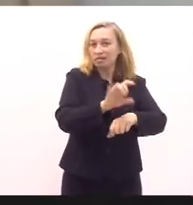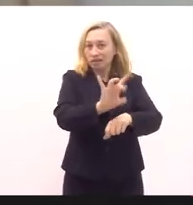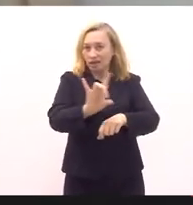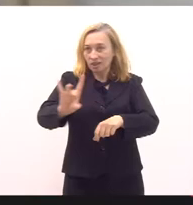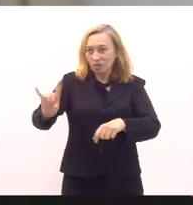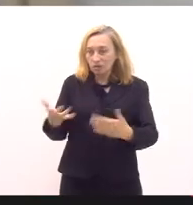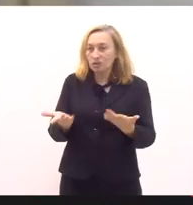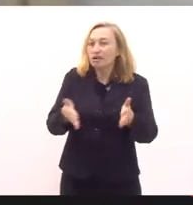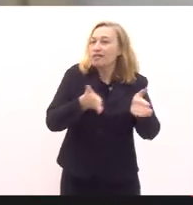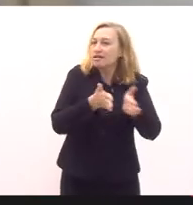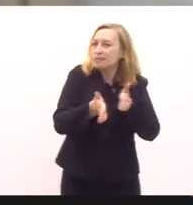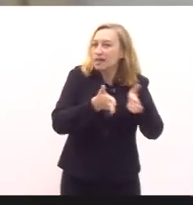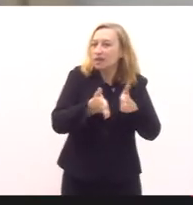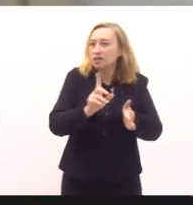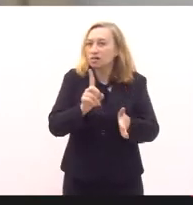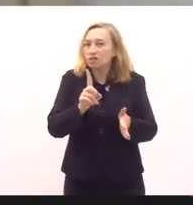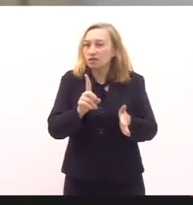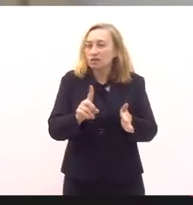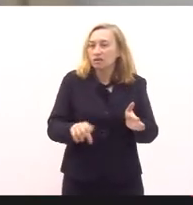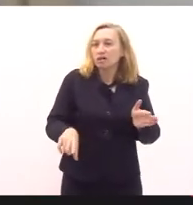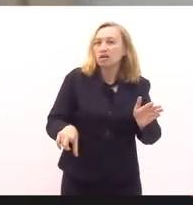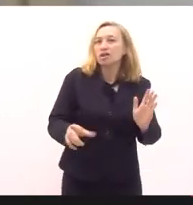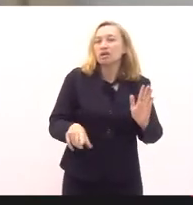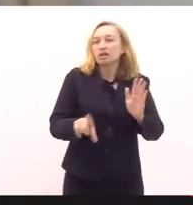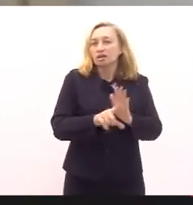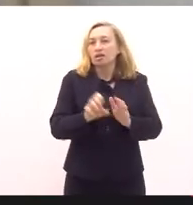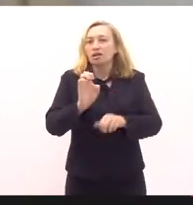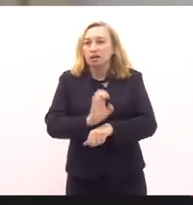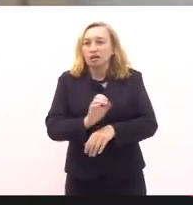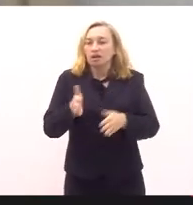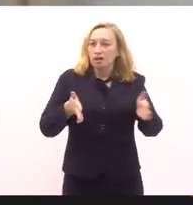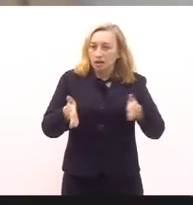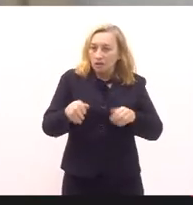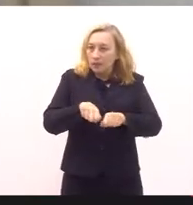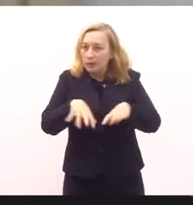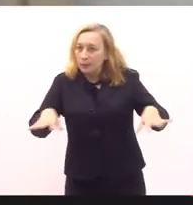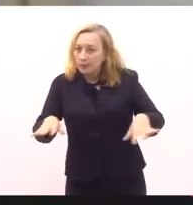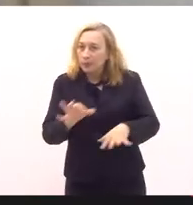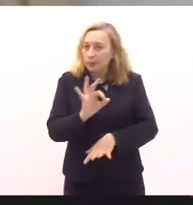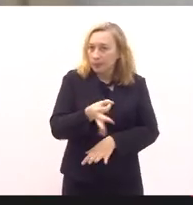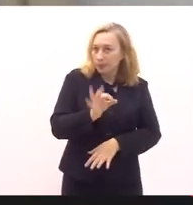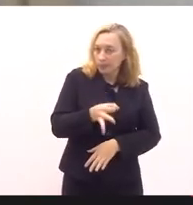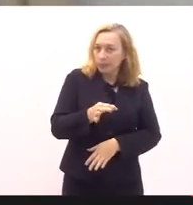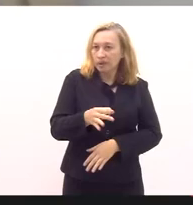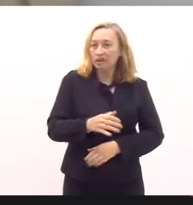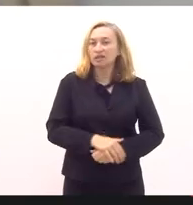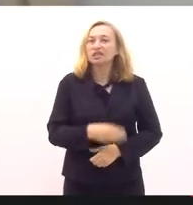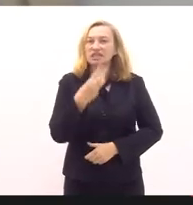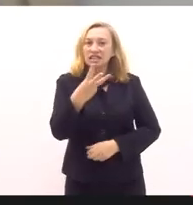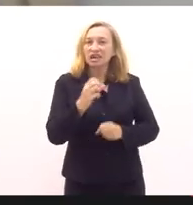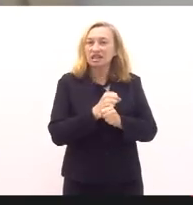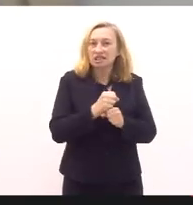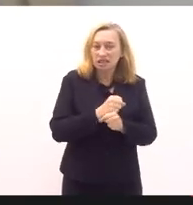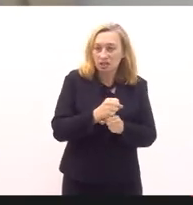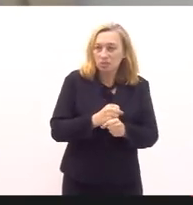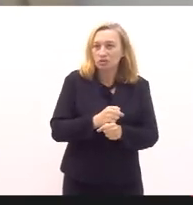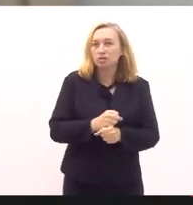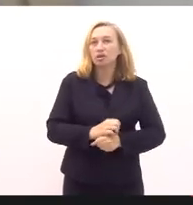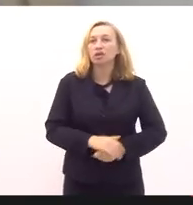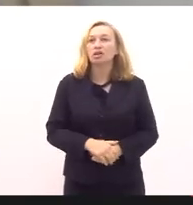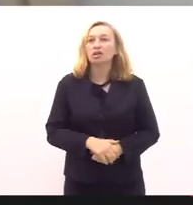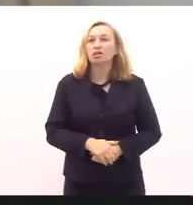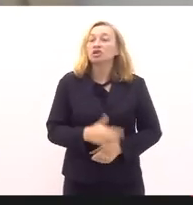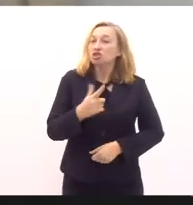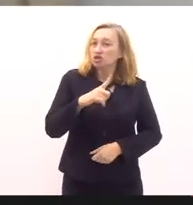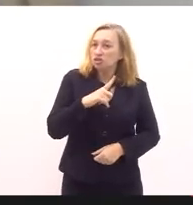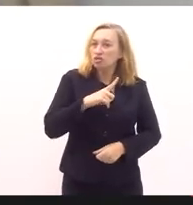Durante esse período que não tivemos lei do piso estadual, agora durante a pandemia, né, praticamente durante esses 3 anos, salvo engano, nós